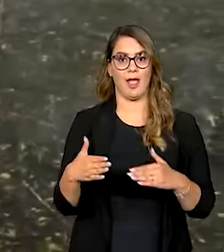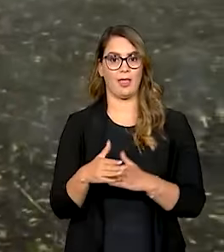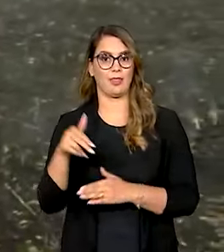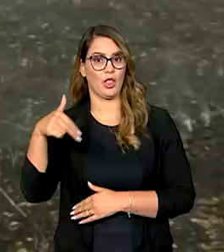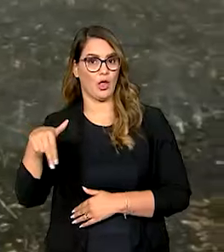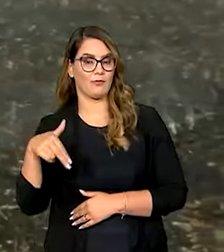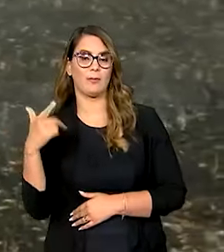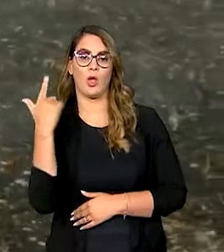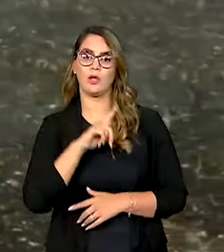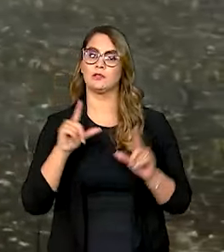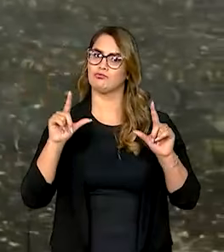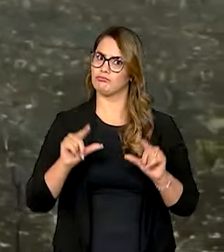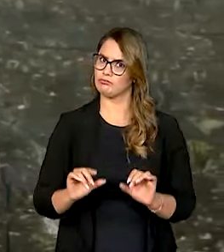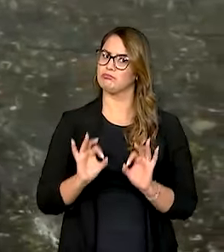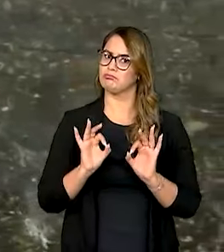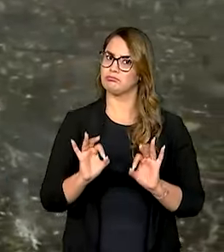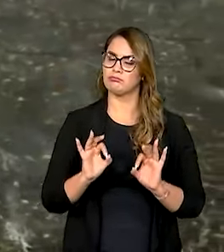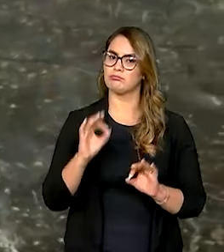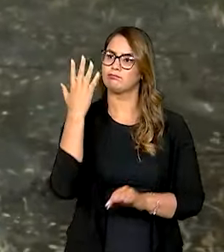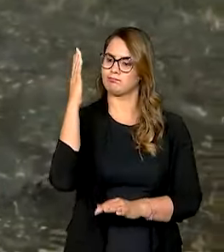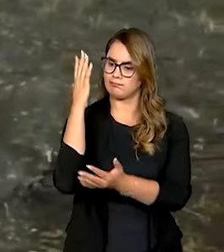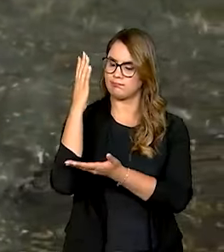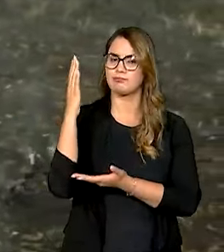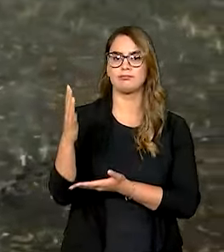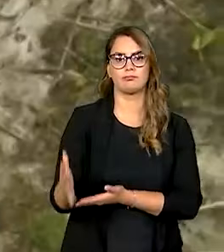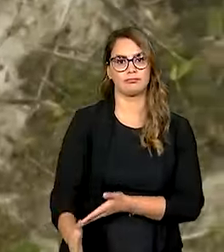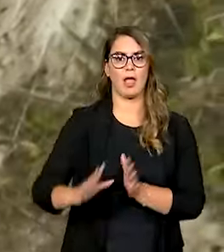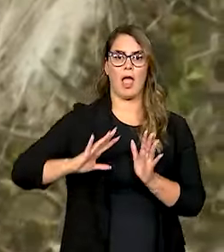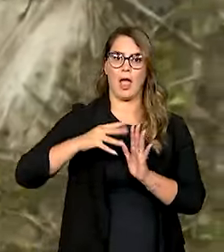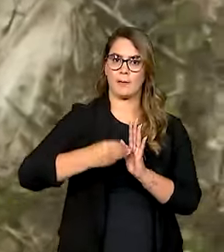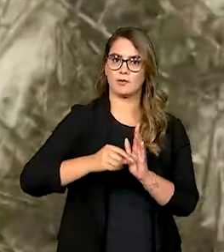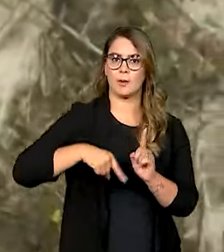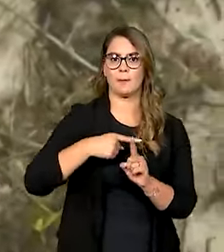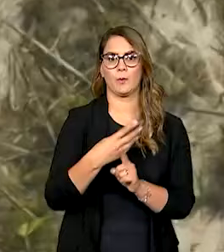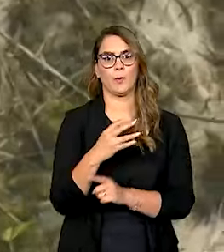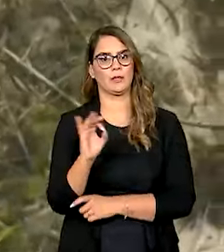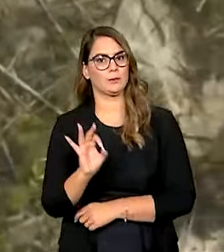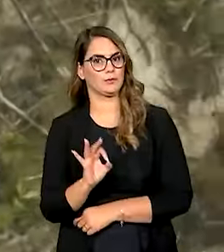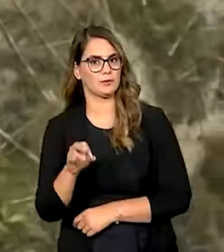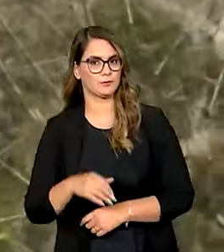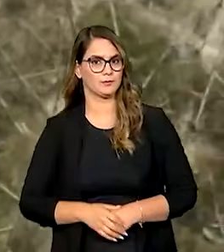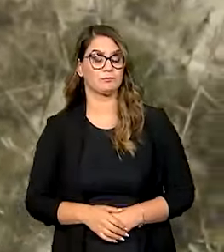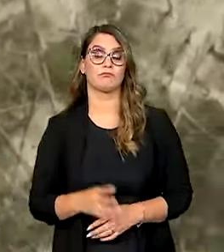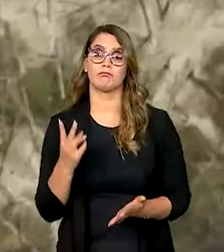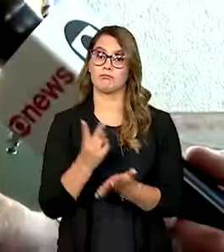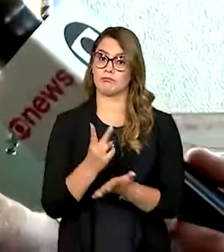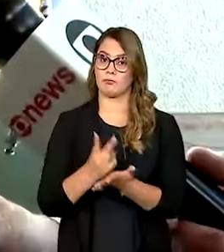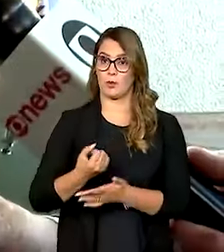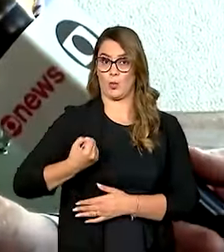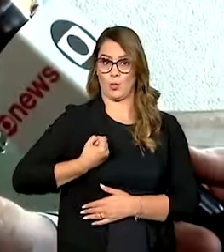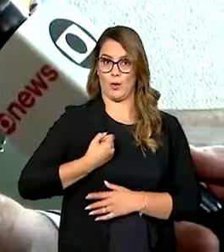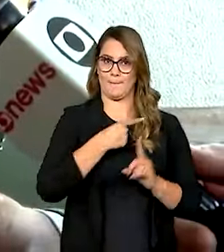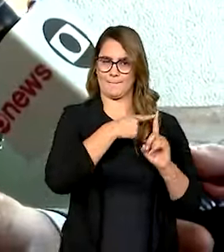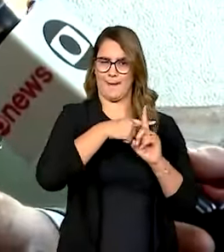país conseguiu uma redução significativa do desmatamento da Amazônia que chegou a mais de 40% apesar dos números